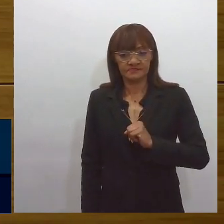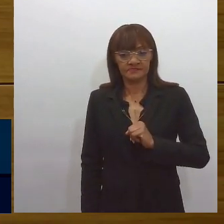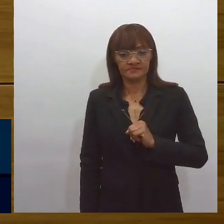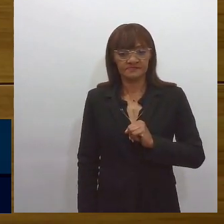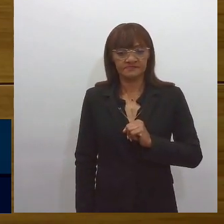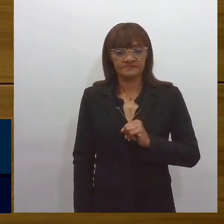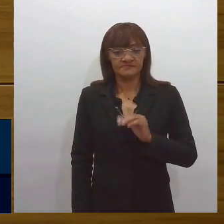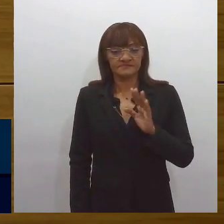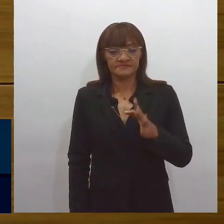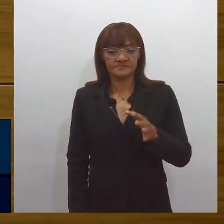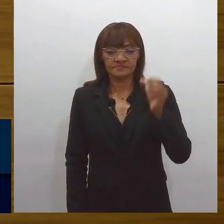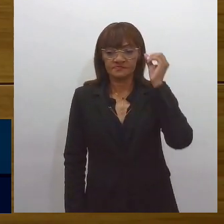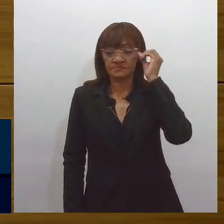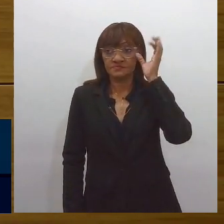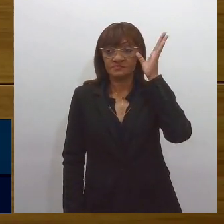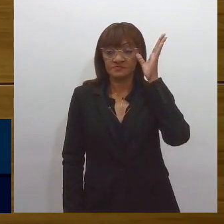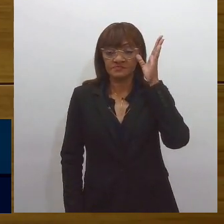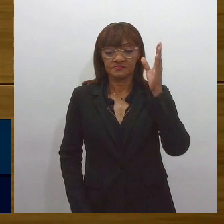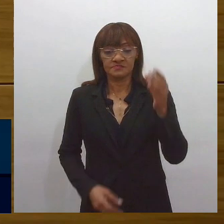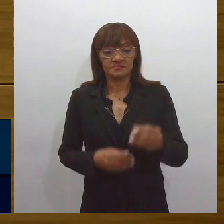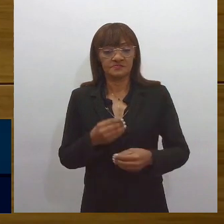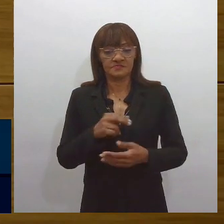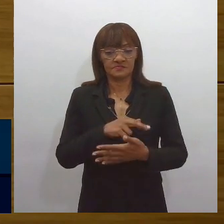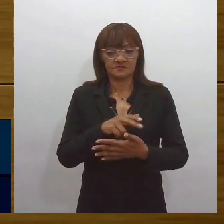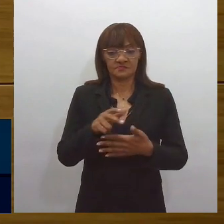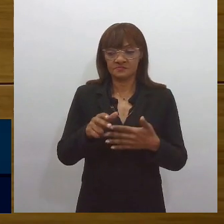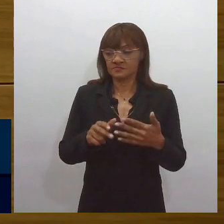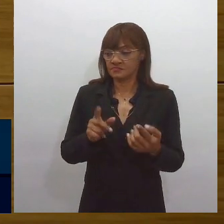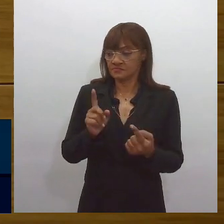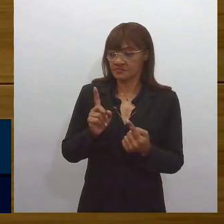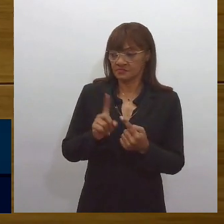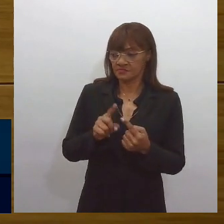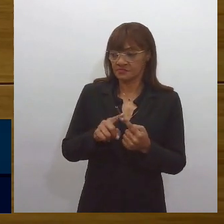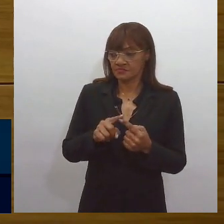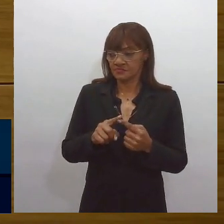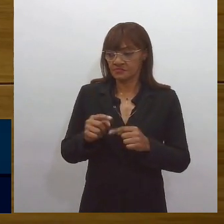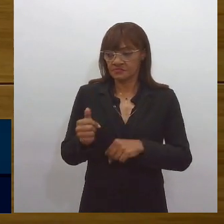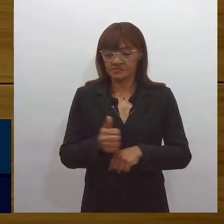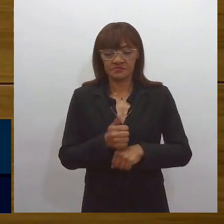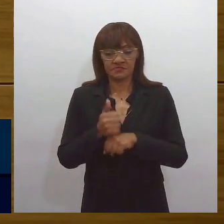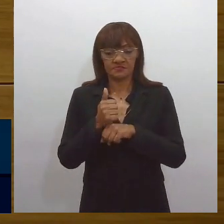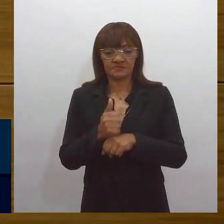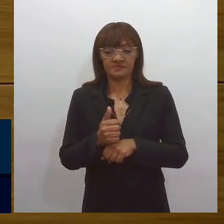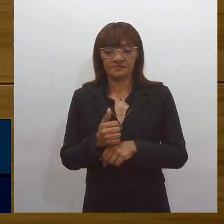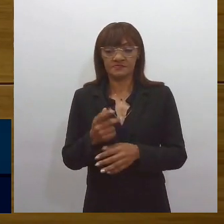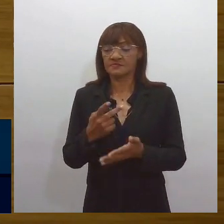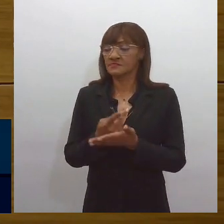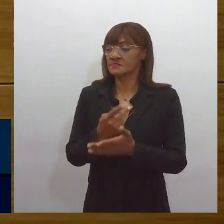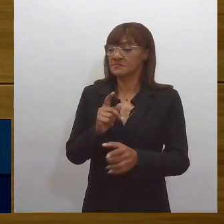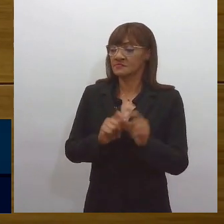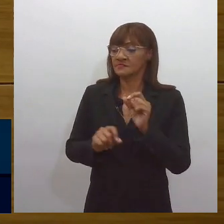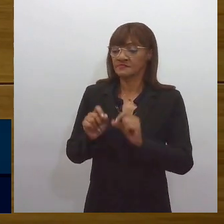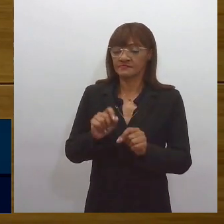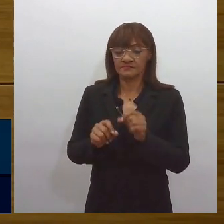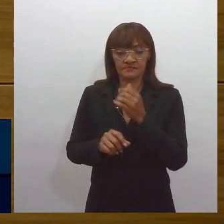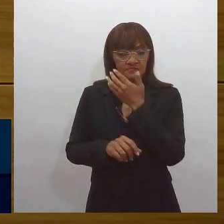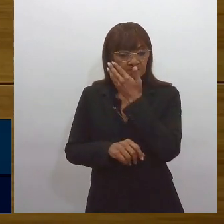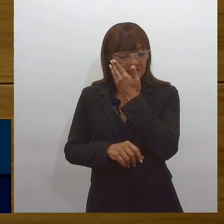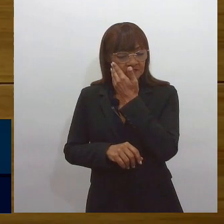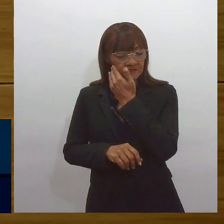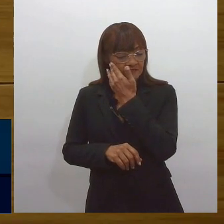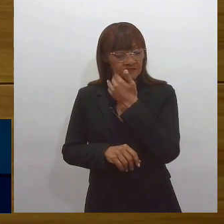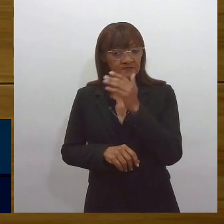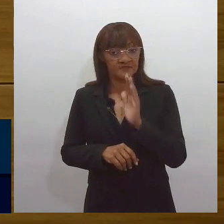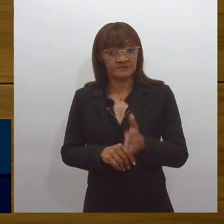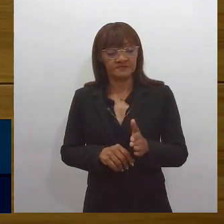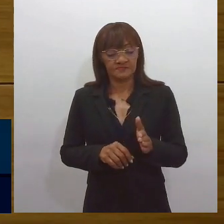diversos tipos de profissionais Mas que que aconteceu né durante a os últimos anos principalmente os últimos 30